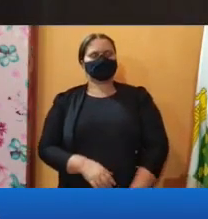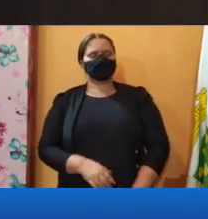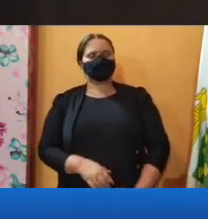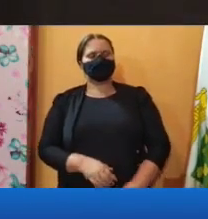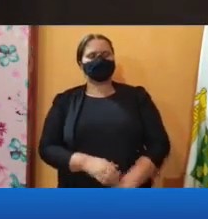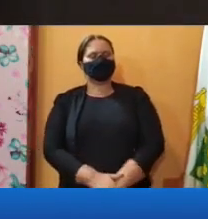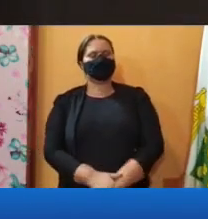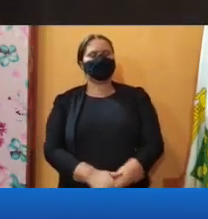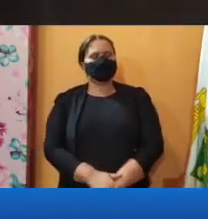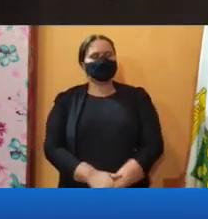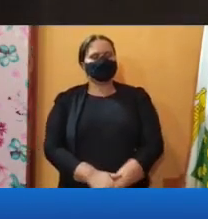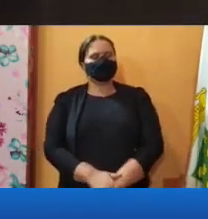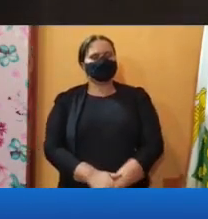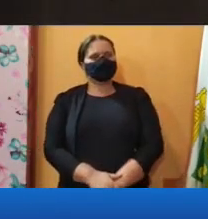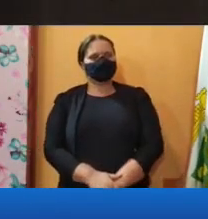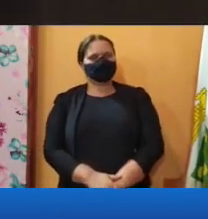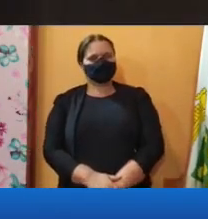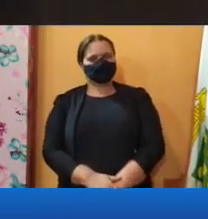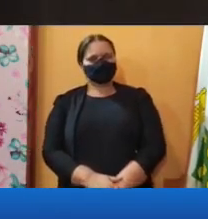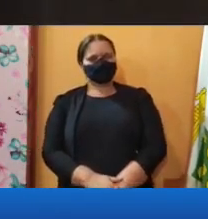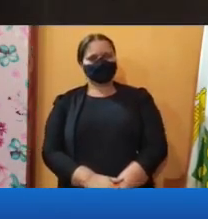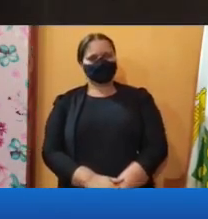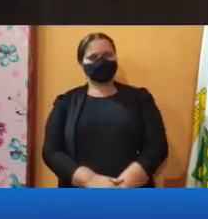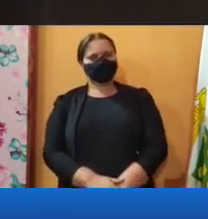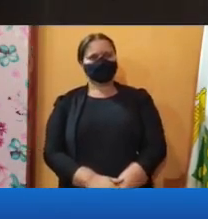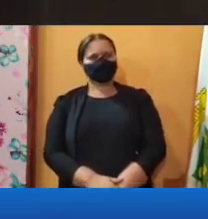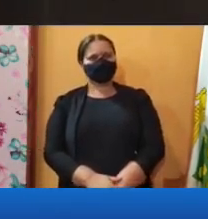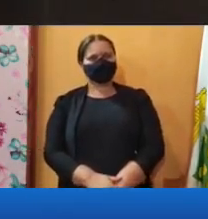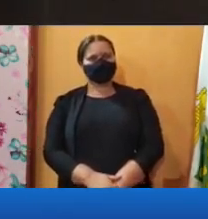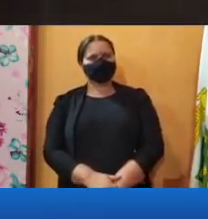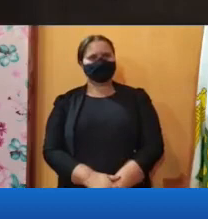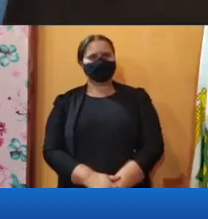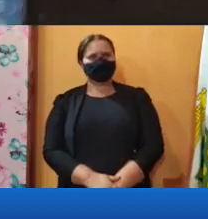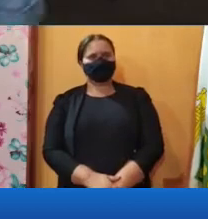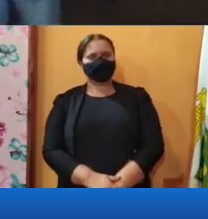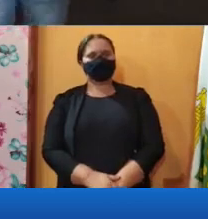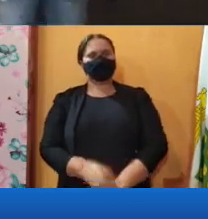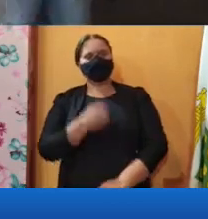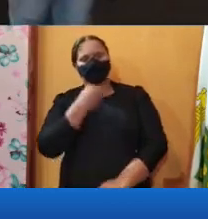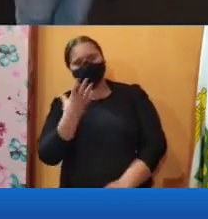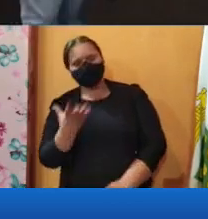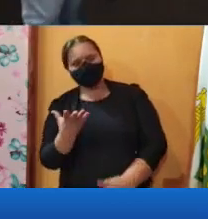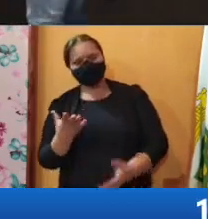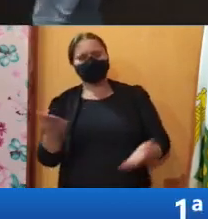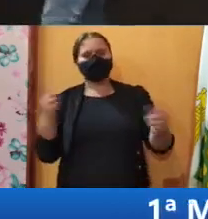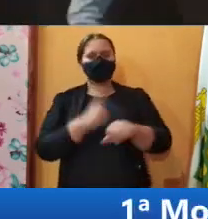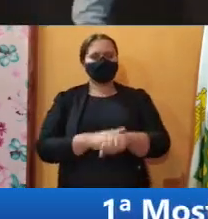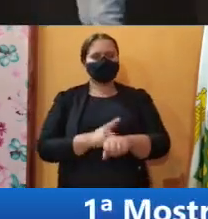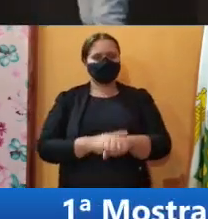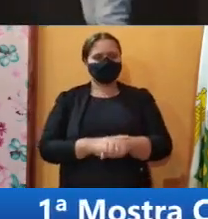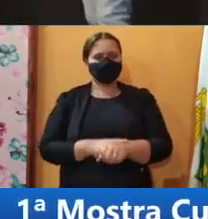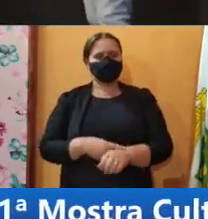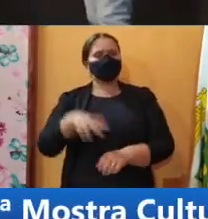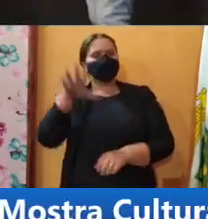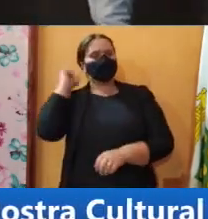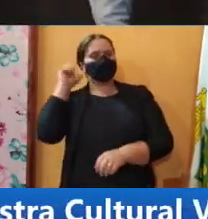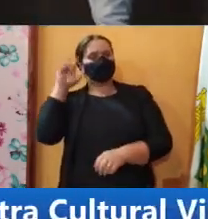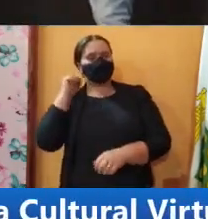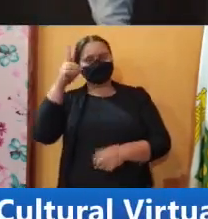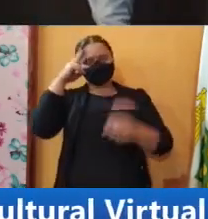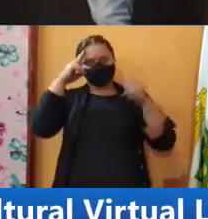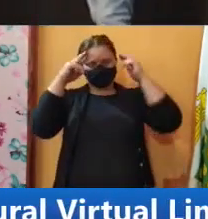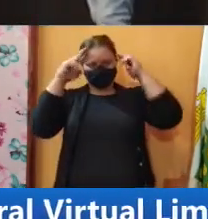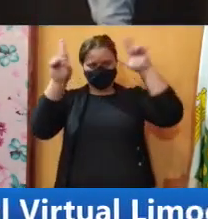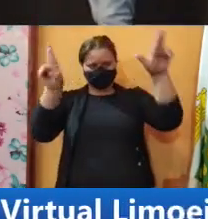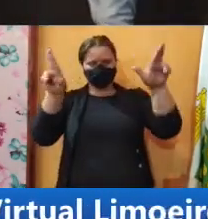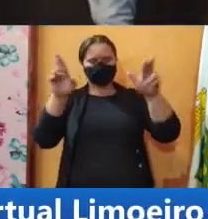Cadê Dolores? Já está por aqui também? Bom, nesse momento, é hora de ouvirmos a fala das autoridades